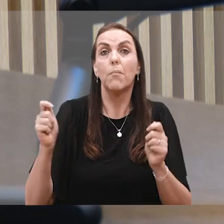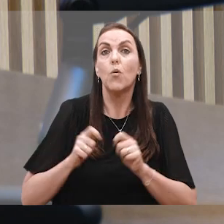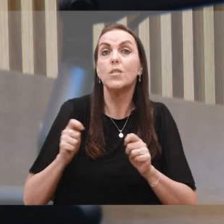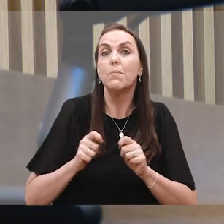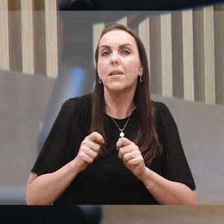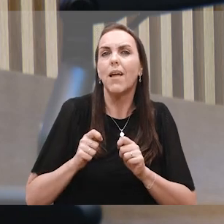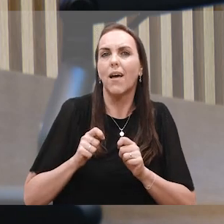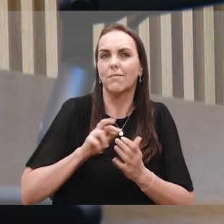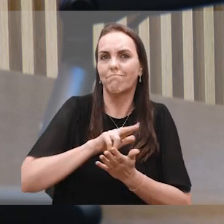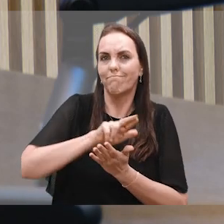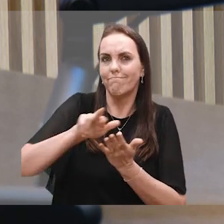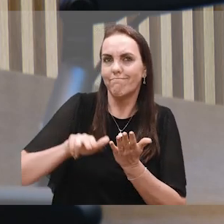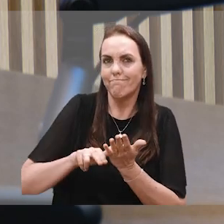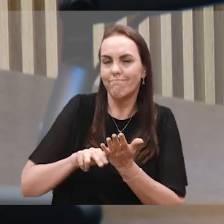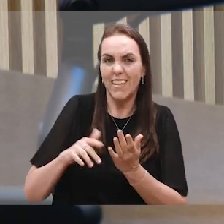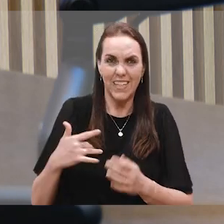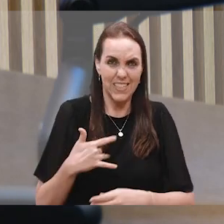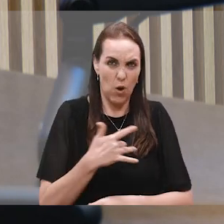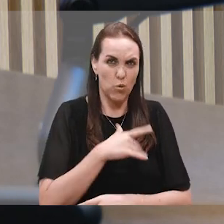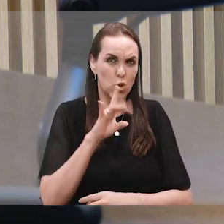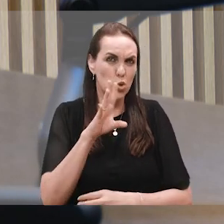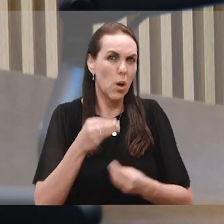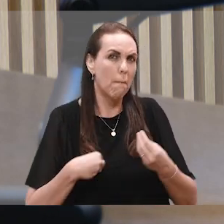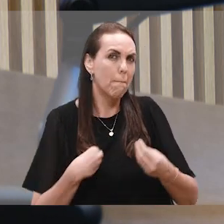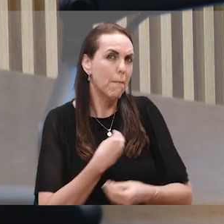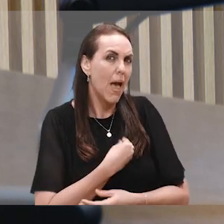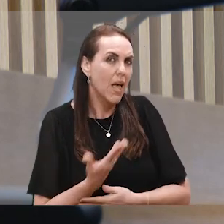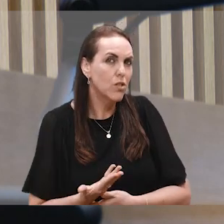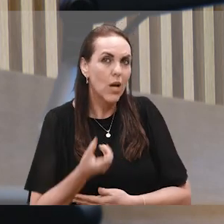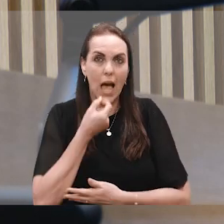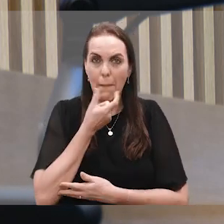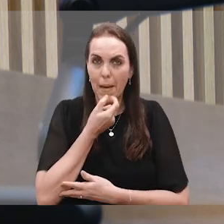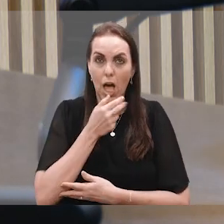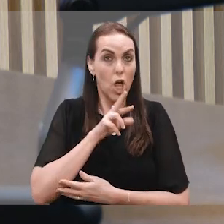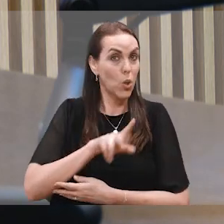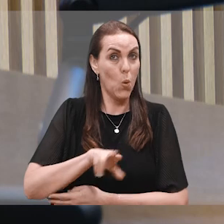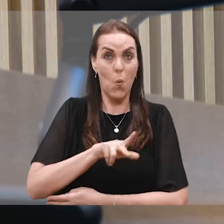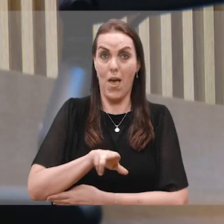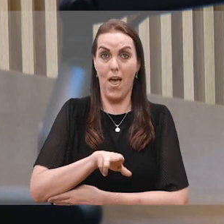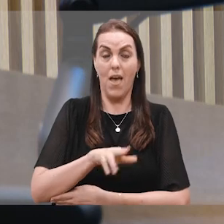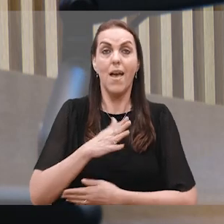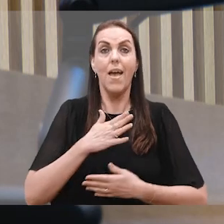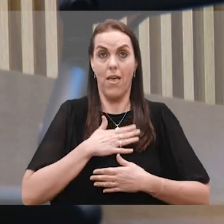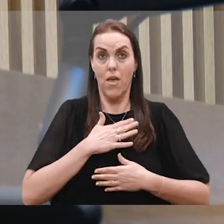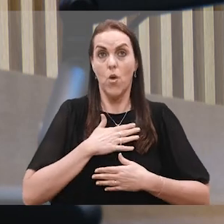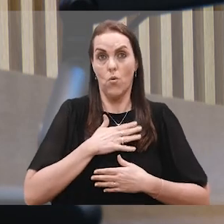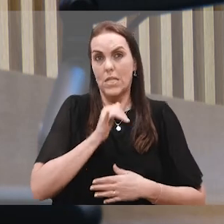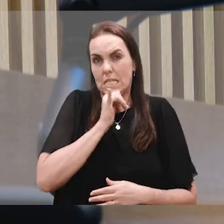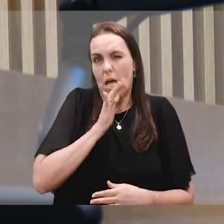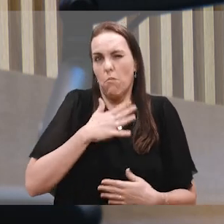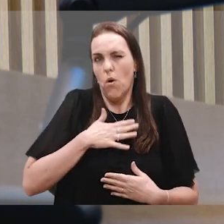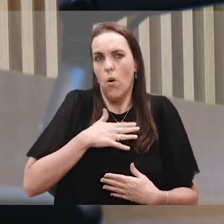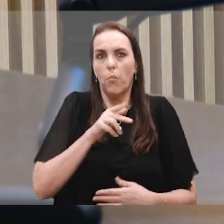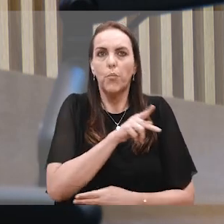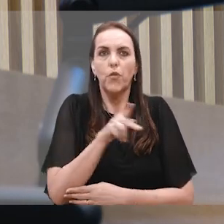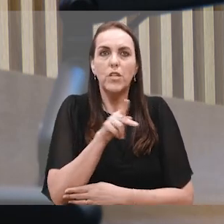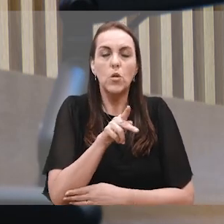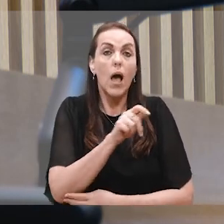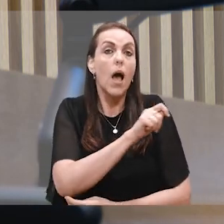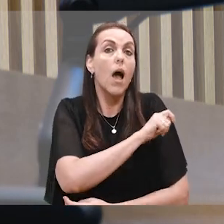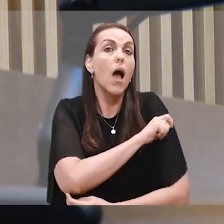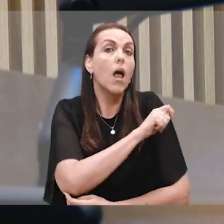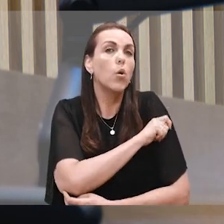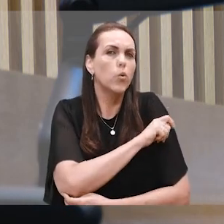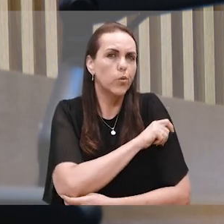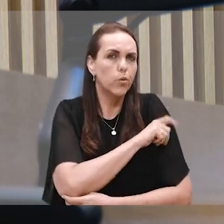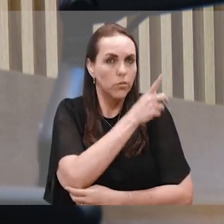outras condições, porque a saúde não é só atendimento médico ou remédio. Por exemplo, eu como professora, quantos alunos a